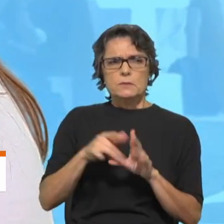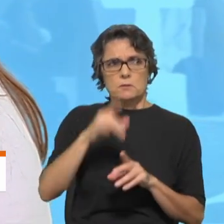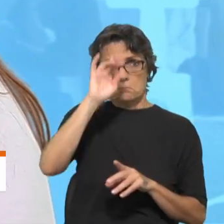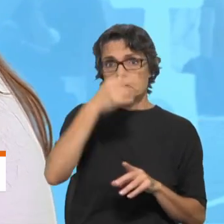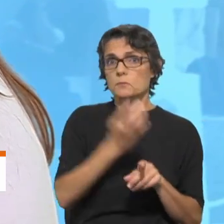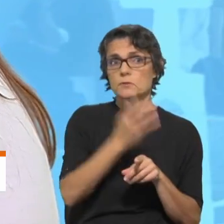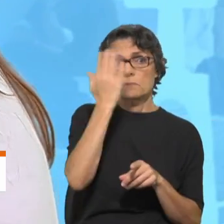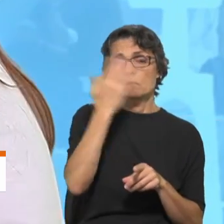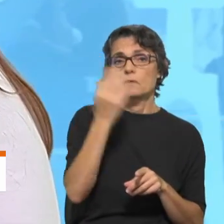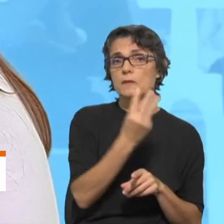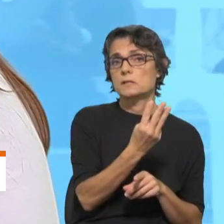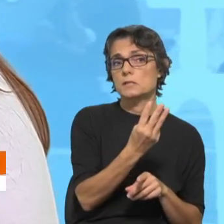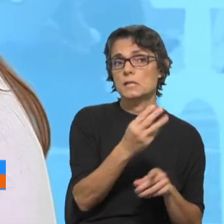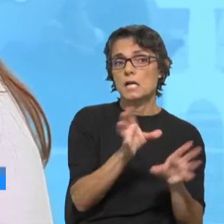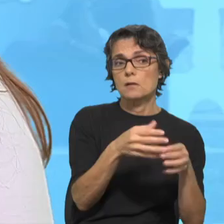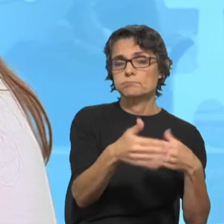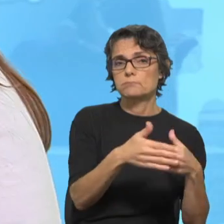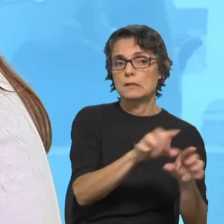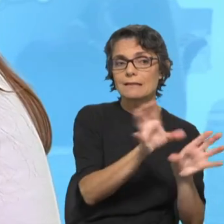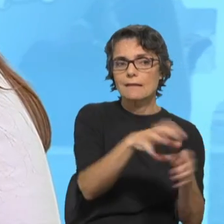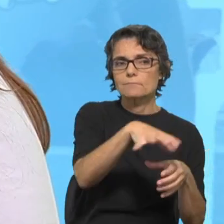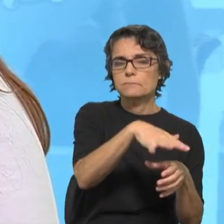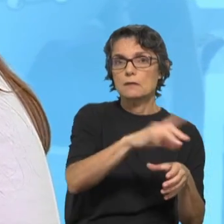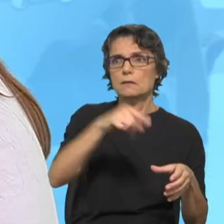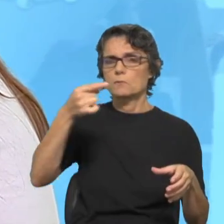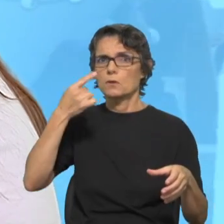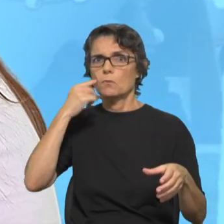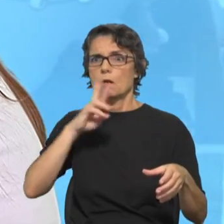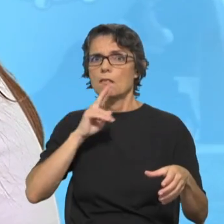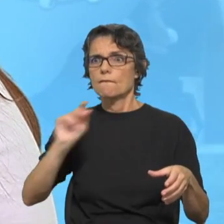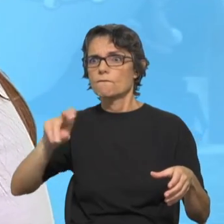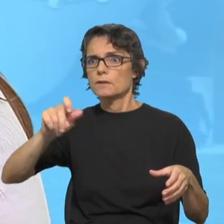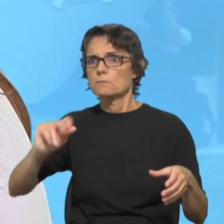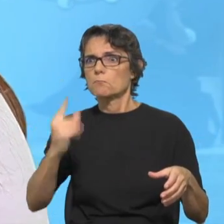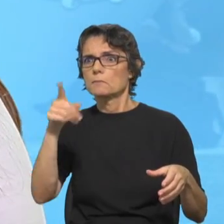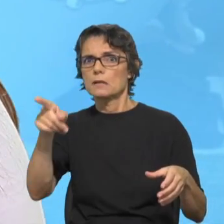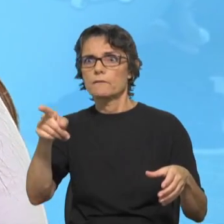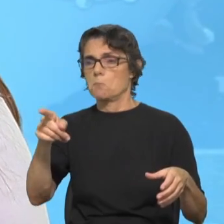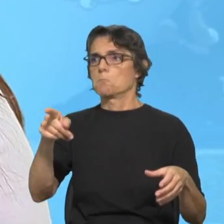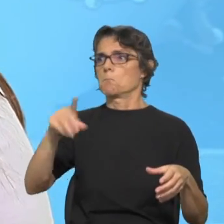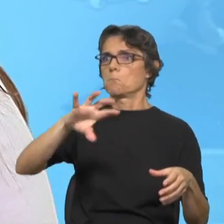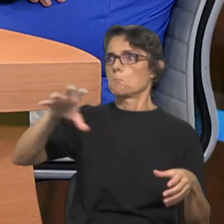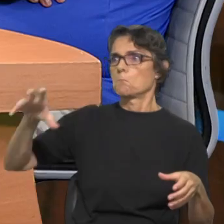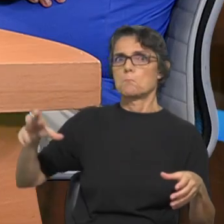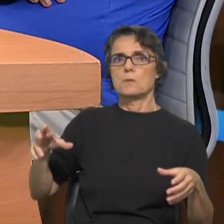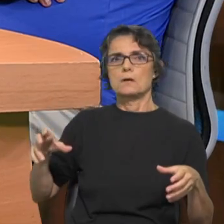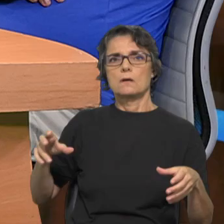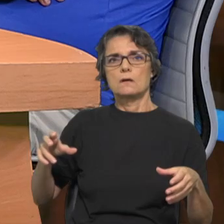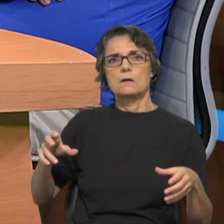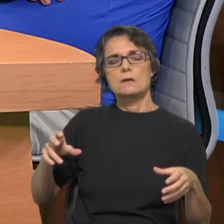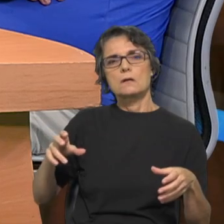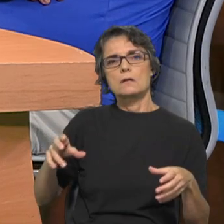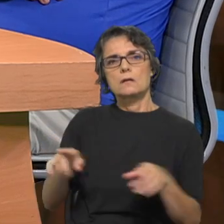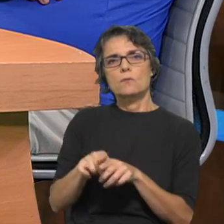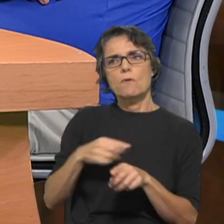3 dias, mas depois eu cheguei a Fátima e eu percebi que havia um santuário cheio de convívios que tinham experimentado a mesma coisa que eu. E acho que isso é muito importante para